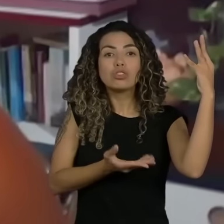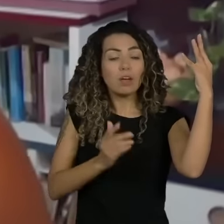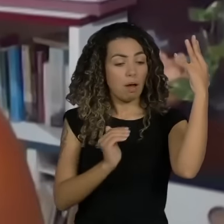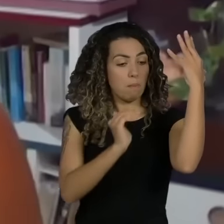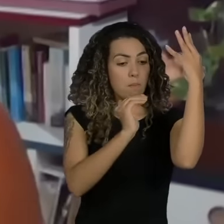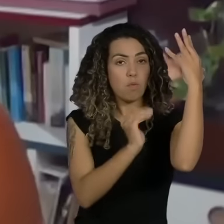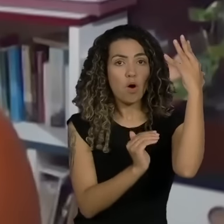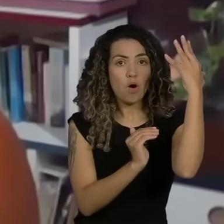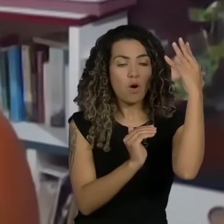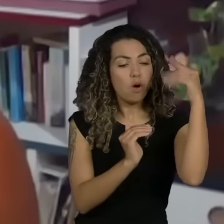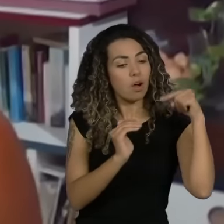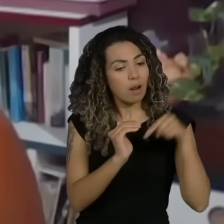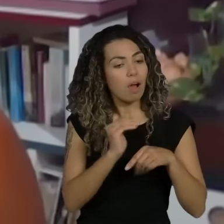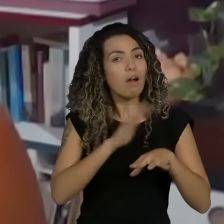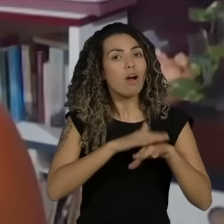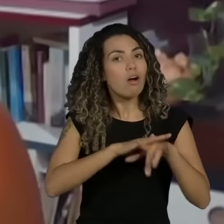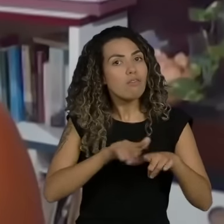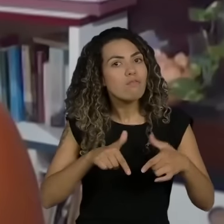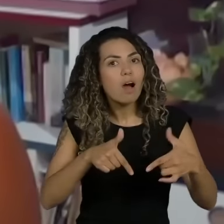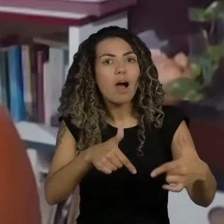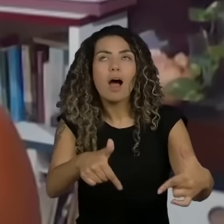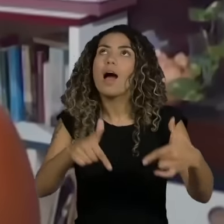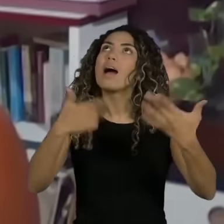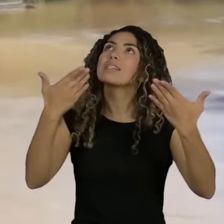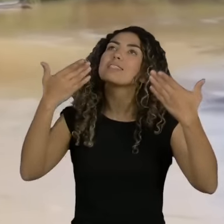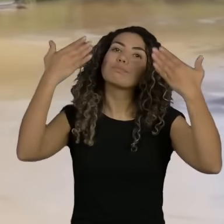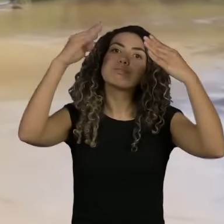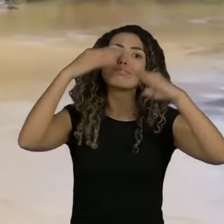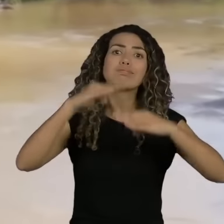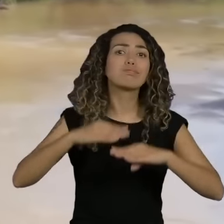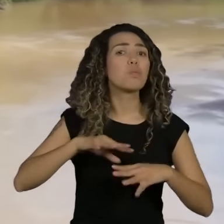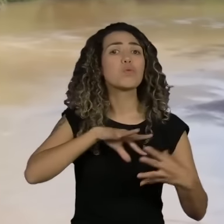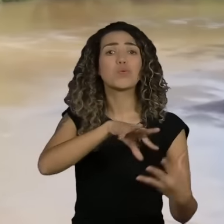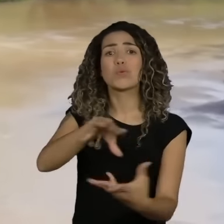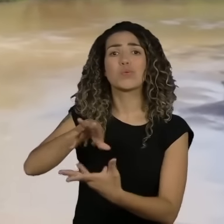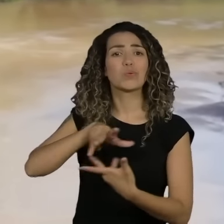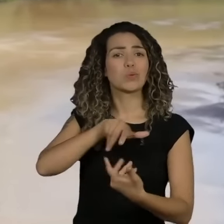serviços de regulação de clima para o mundo inteiro.